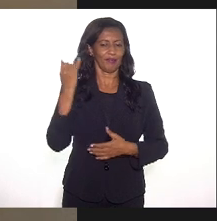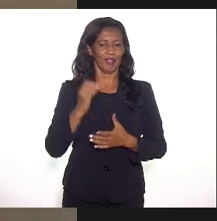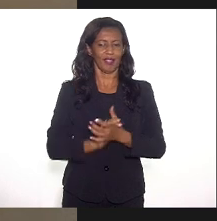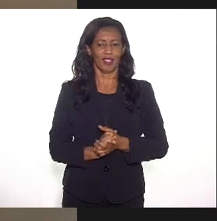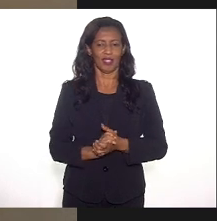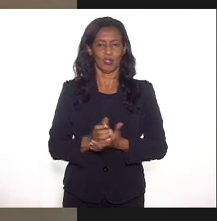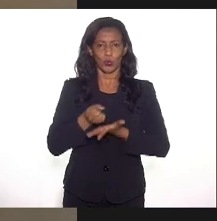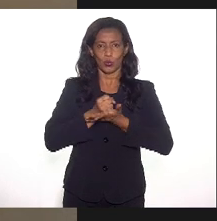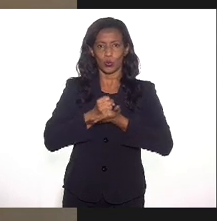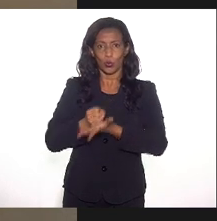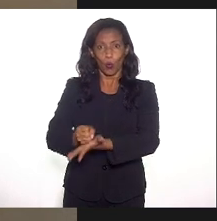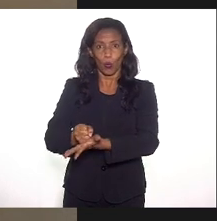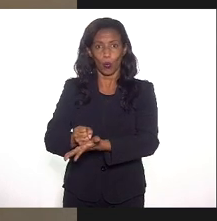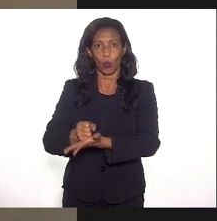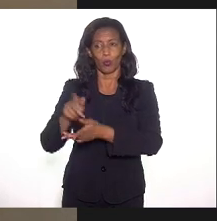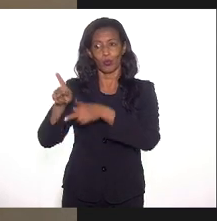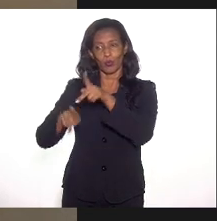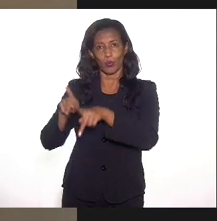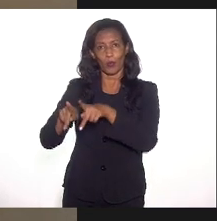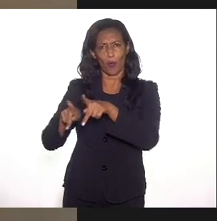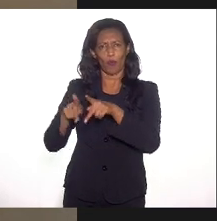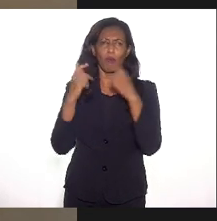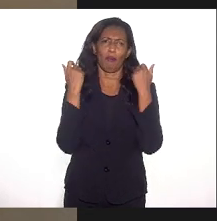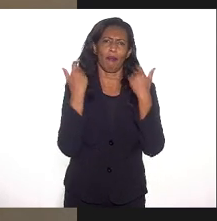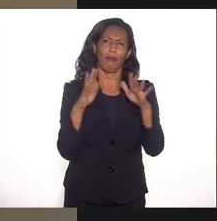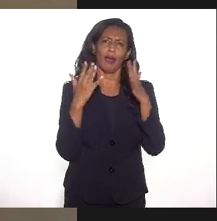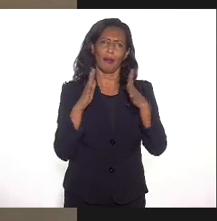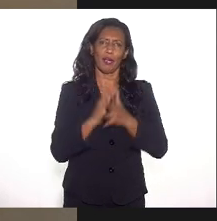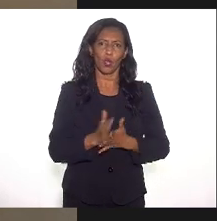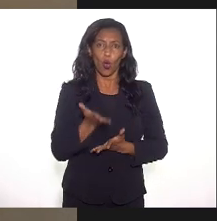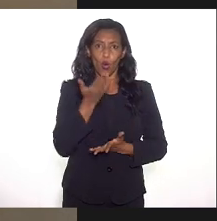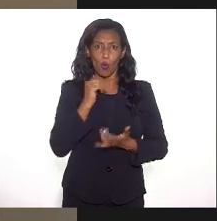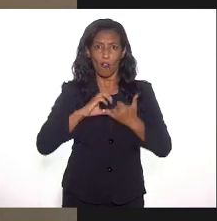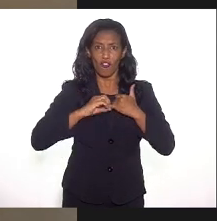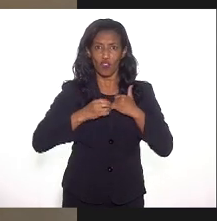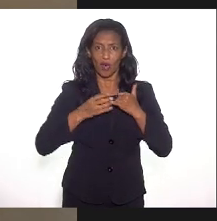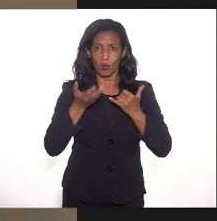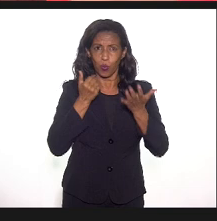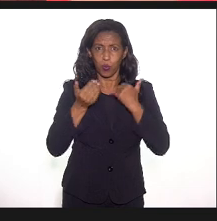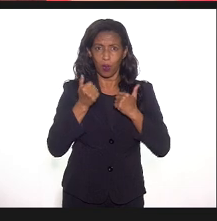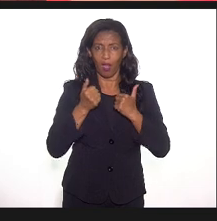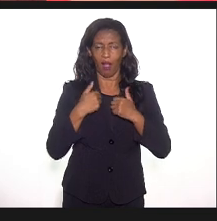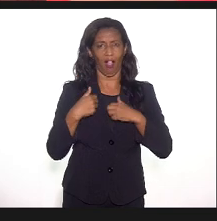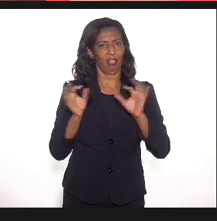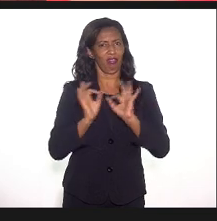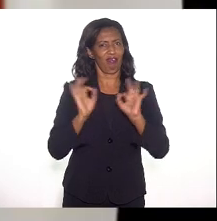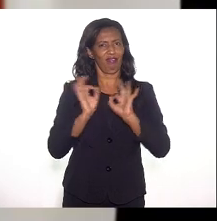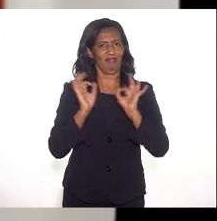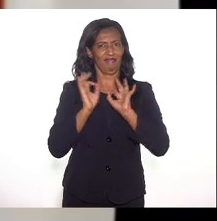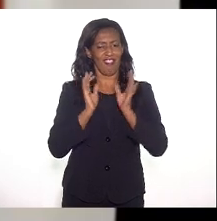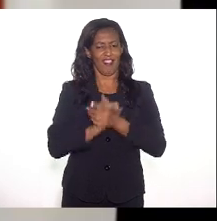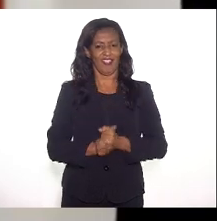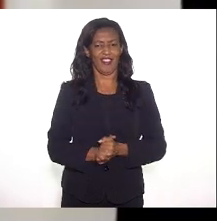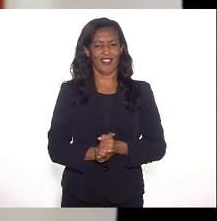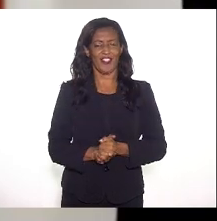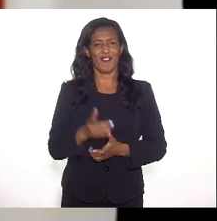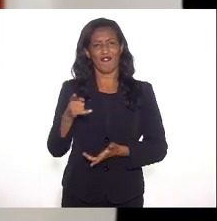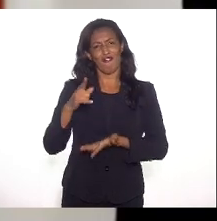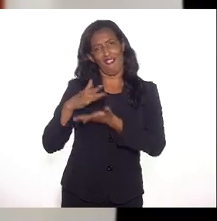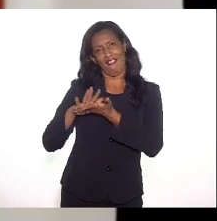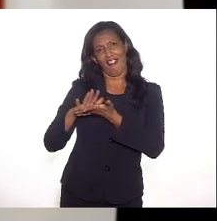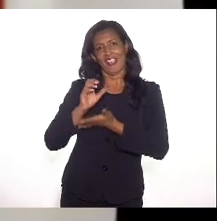de socorro aí para a população. Parabéns, presidente. Comeu muita feijoada? Não. Foi na escola de samba do Salgueiro, mas